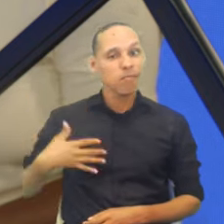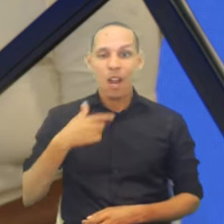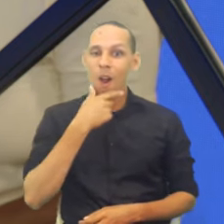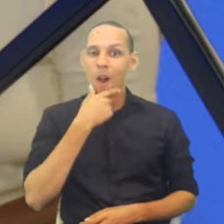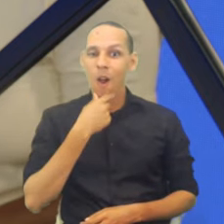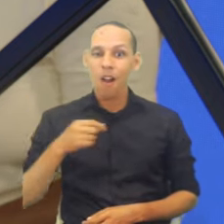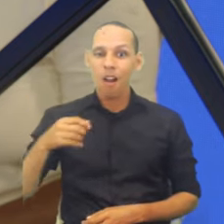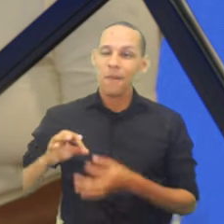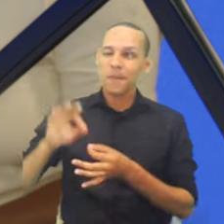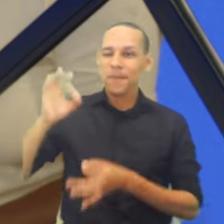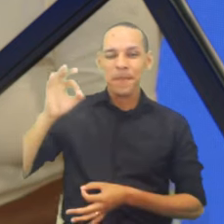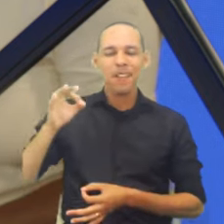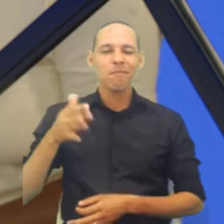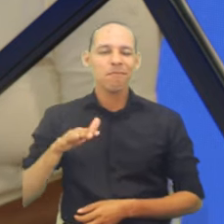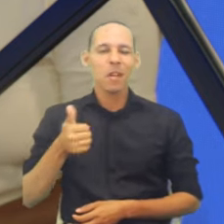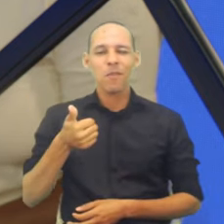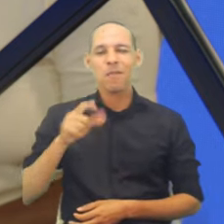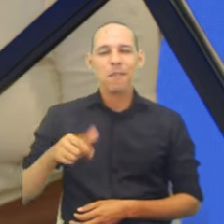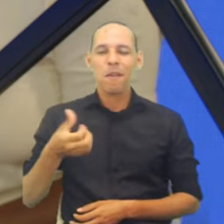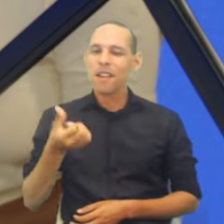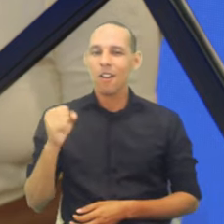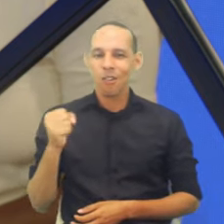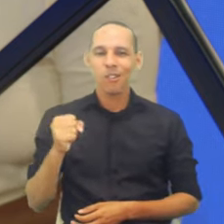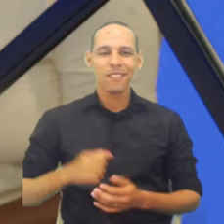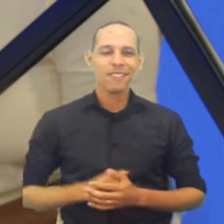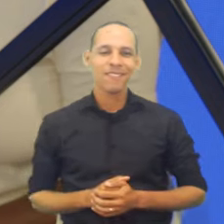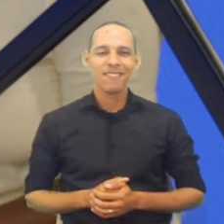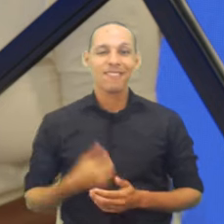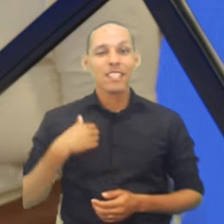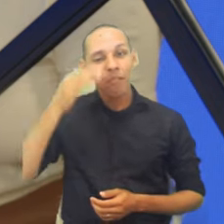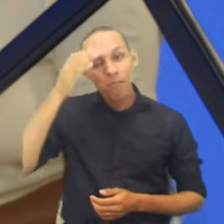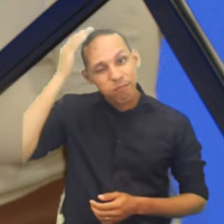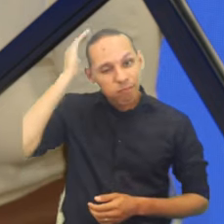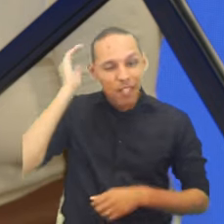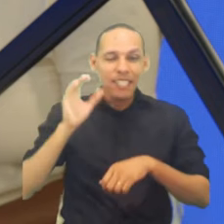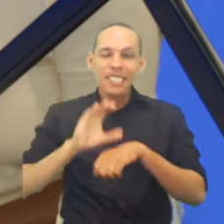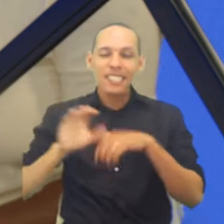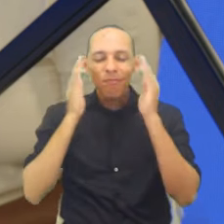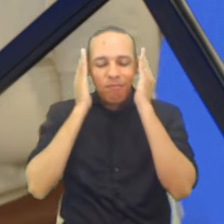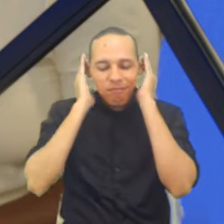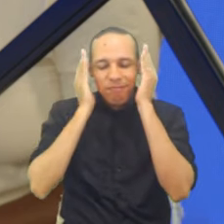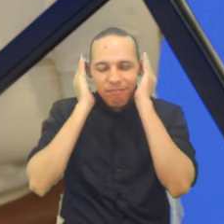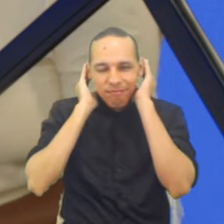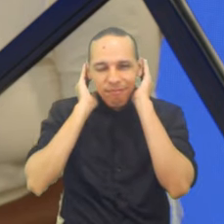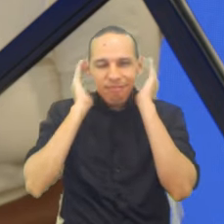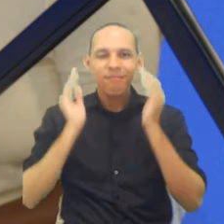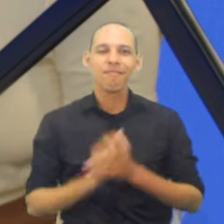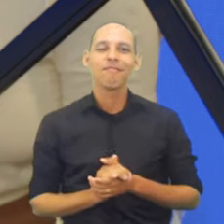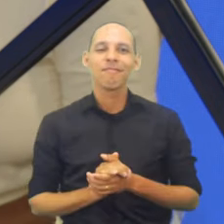estatura mediana 1,68 de altura eh cabelos grisalhos nas laterais entradas